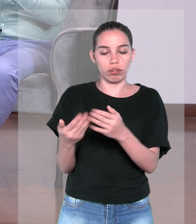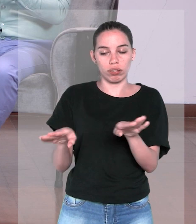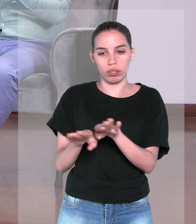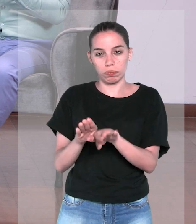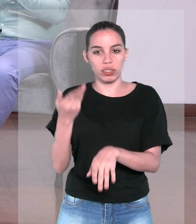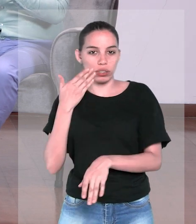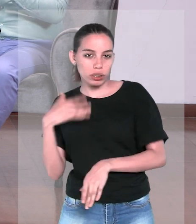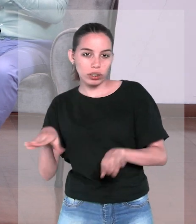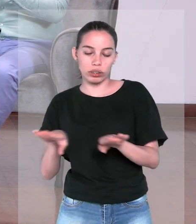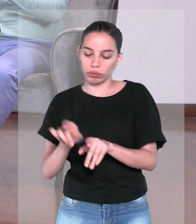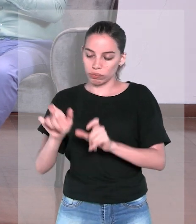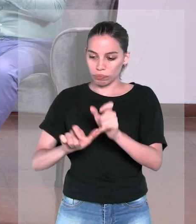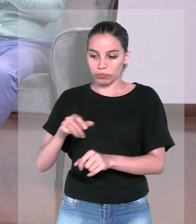idosas.